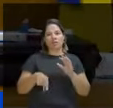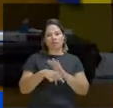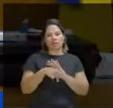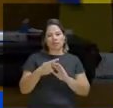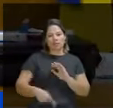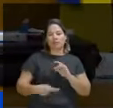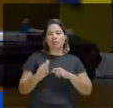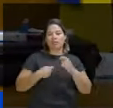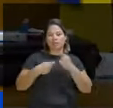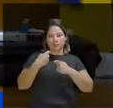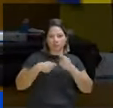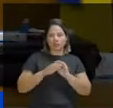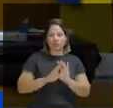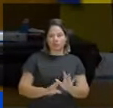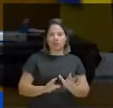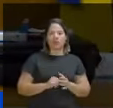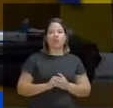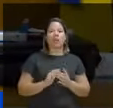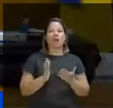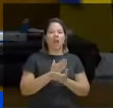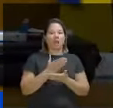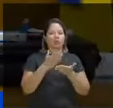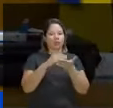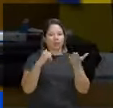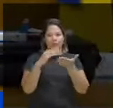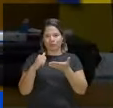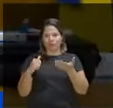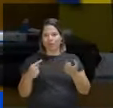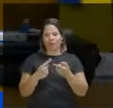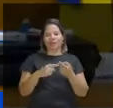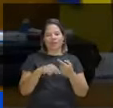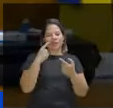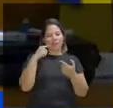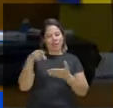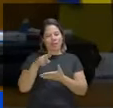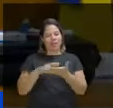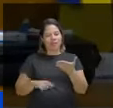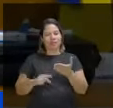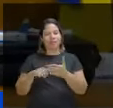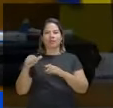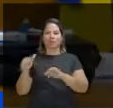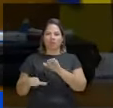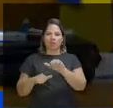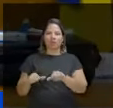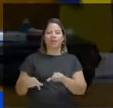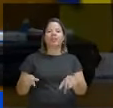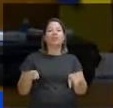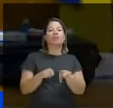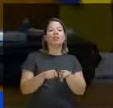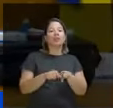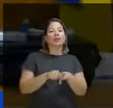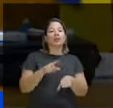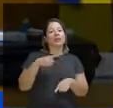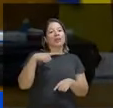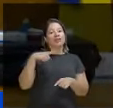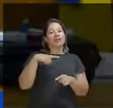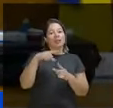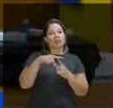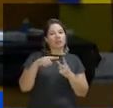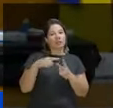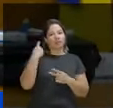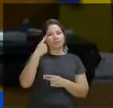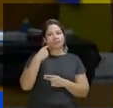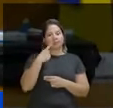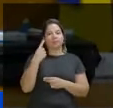de inferior, janela de Libras com intérprete. Revisão Na barra na inferior, redação, 16, e também porque temos 2 advogados 11 de 7 de presentes 2024. que pediram audiência. 11ª